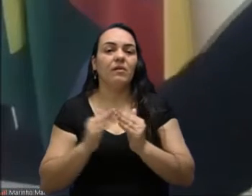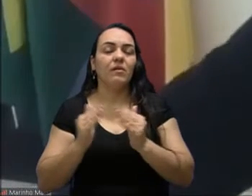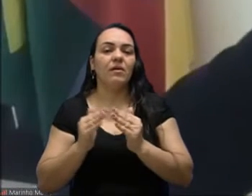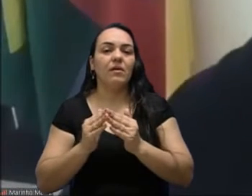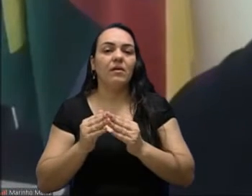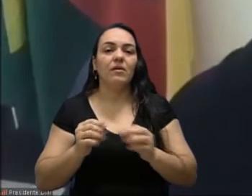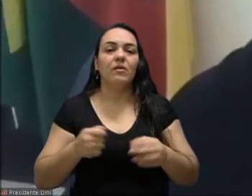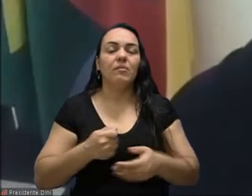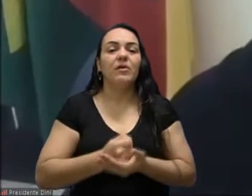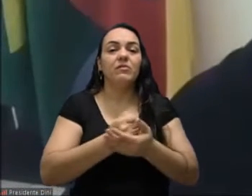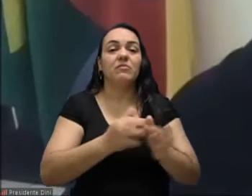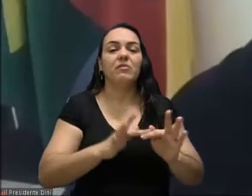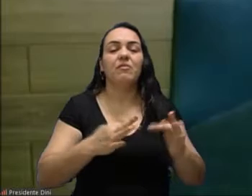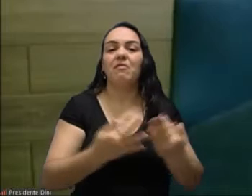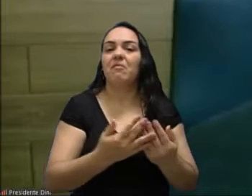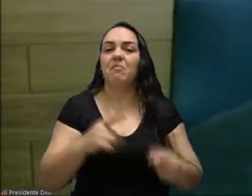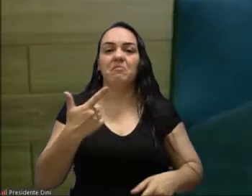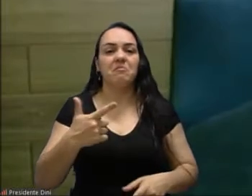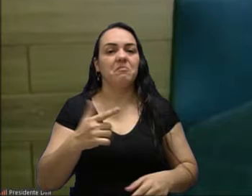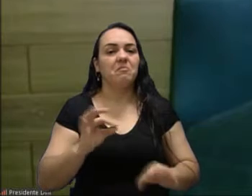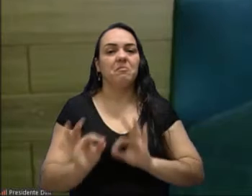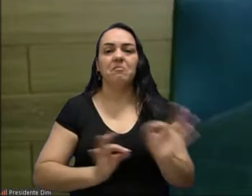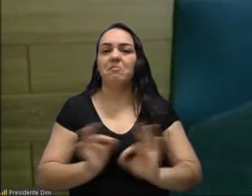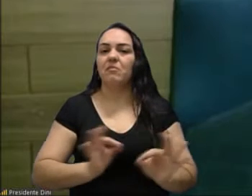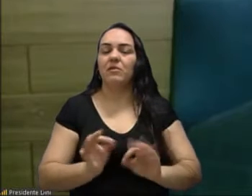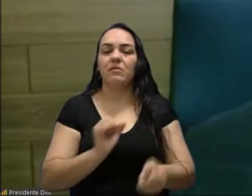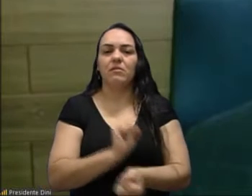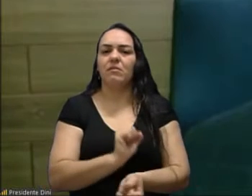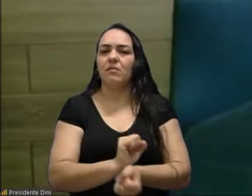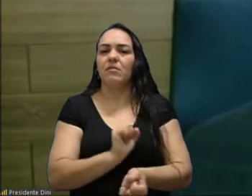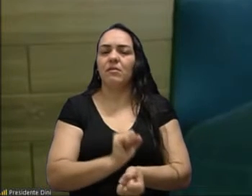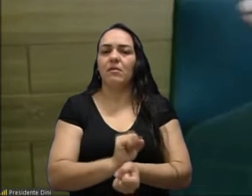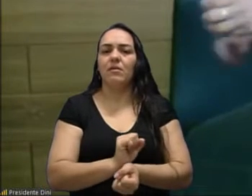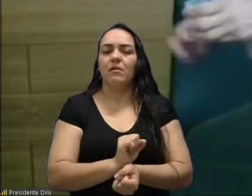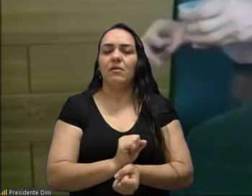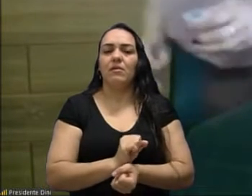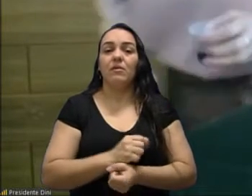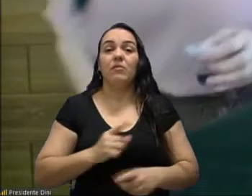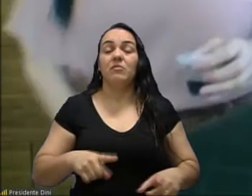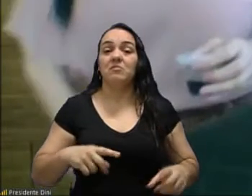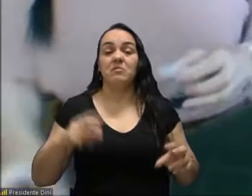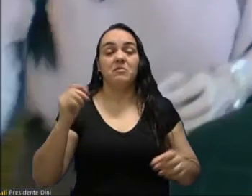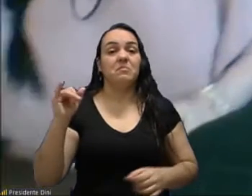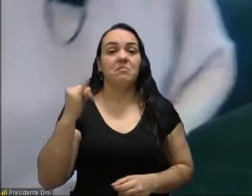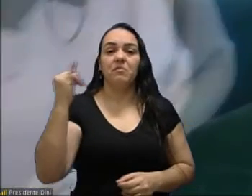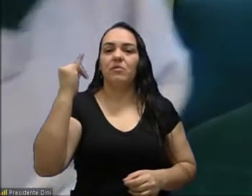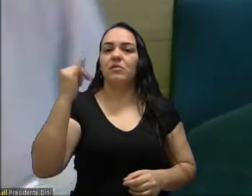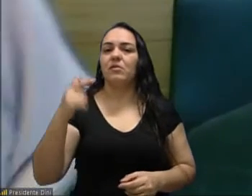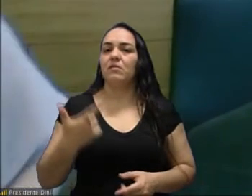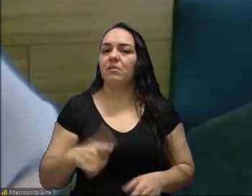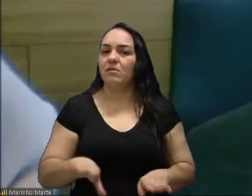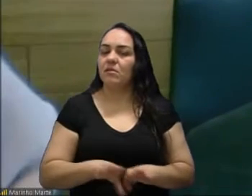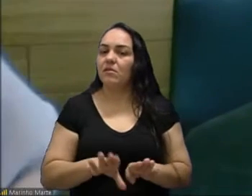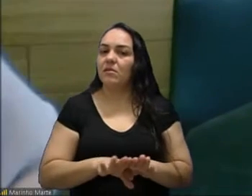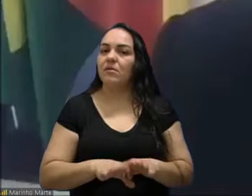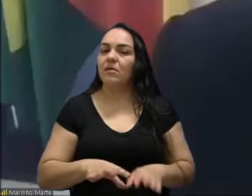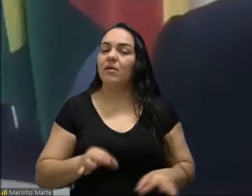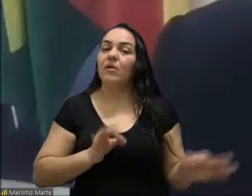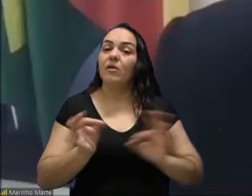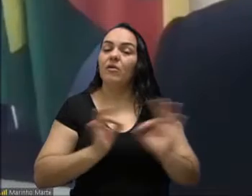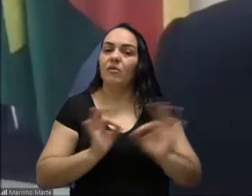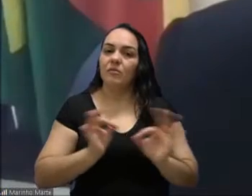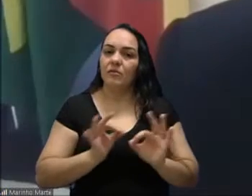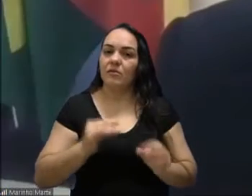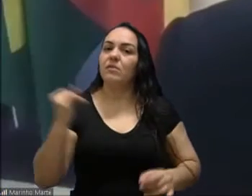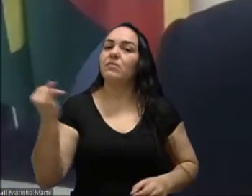Nós não temos nenhum projeto parado aqui, principalmente os de grande relevância. Tá. Os projetos